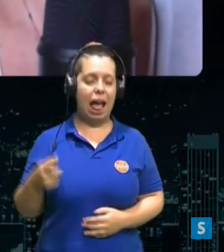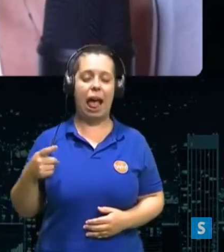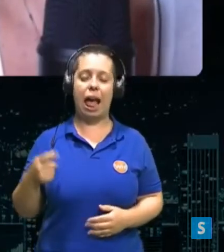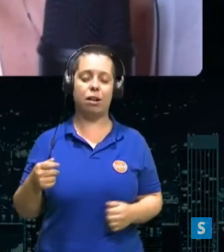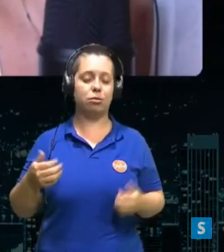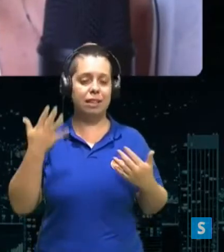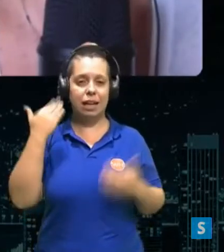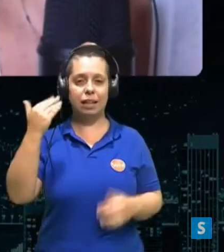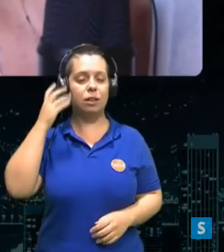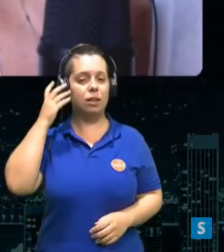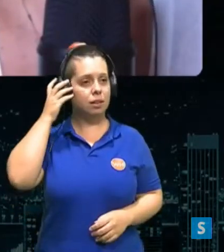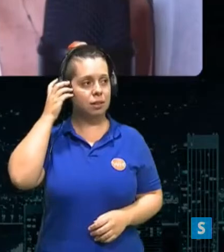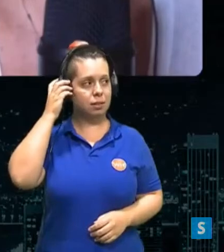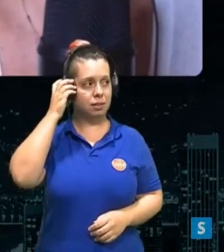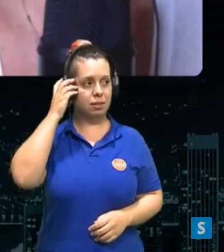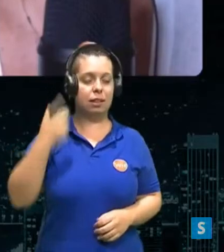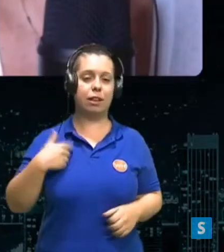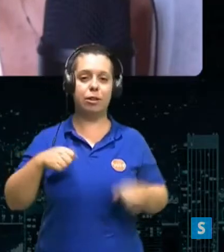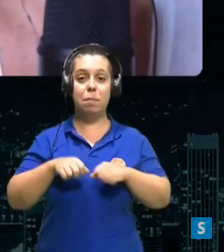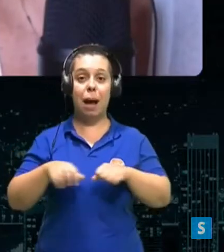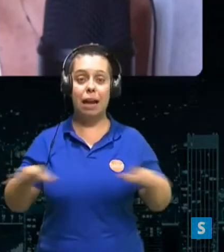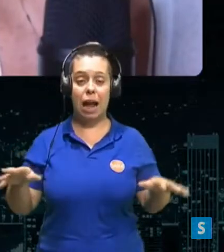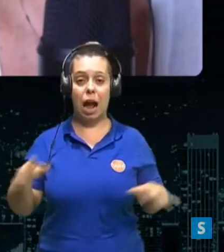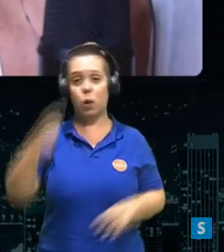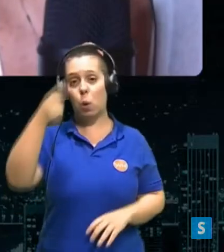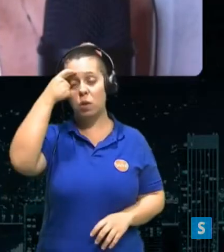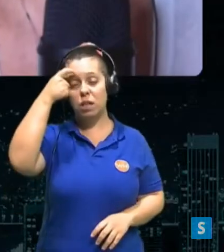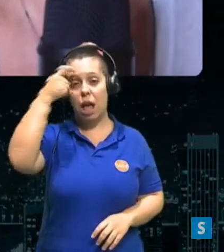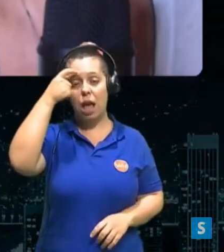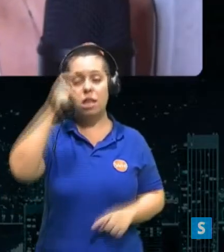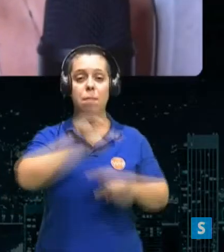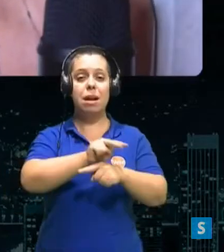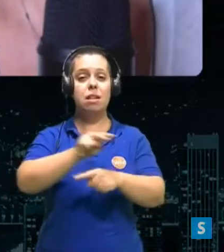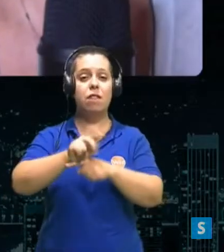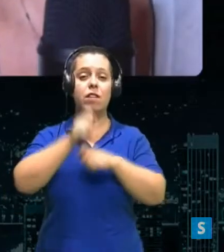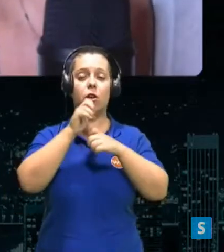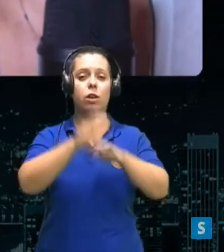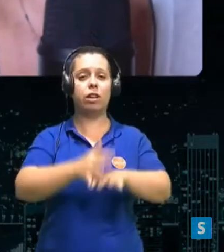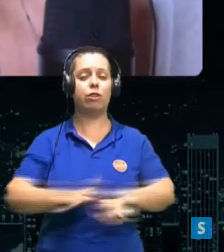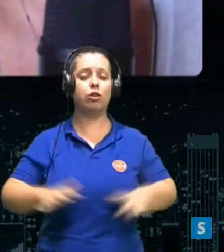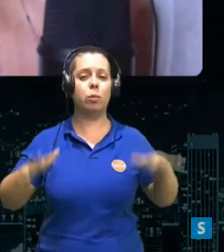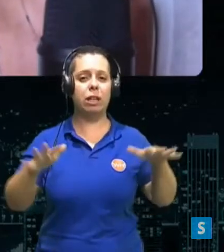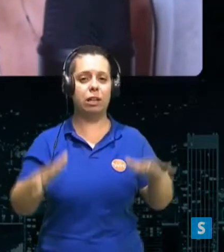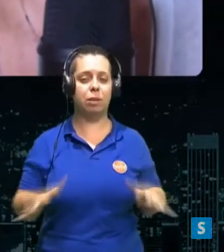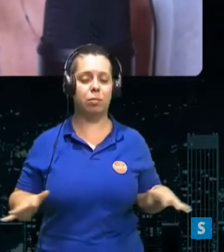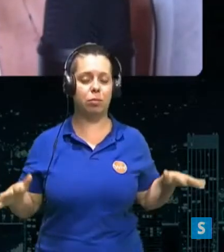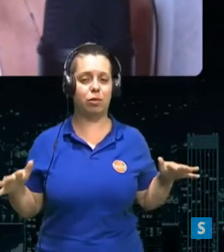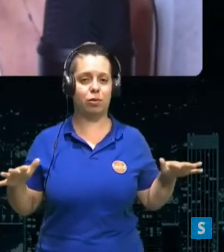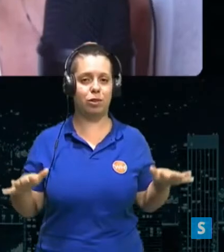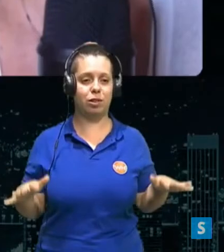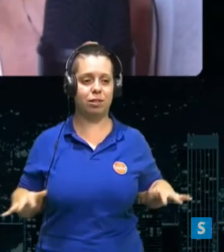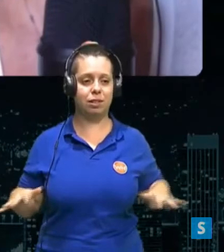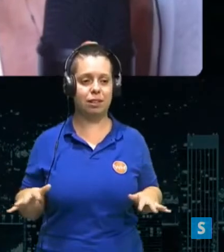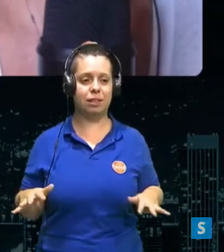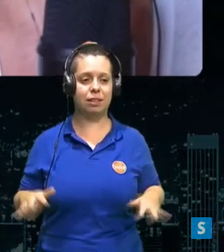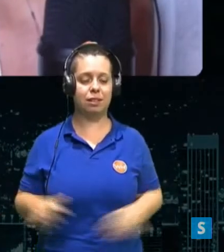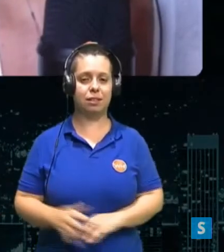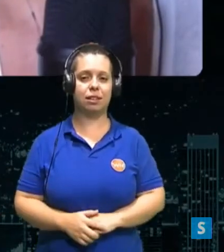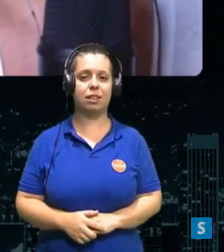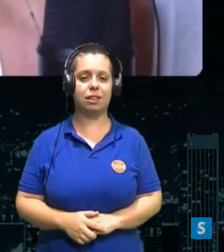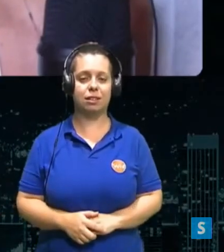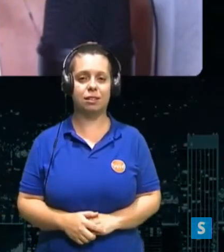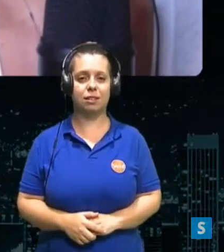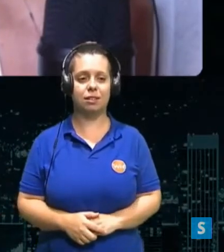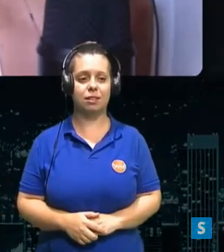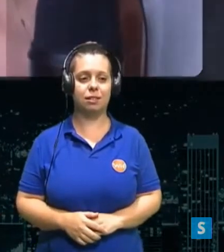talento voltado para espalhar consciência sobre preservação dos oceanos e também mobilizar a sua